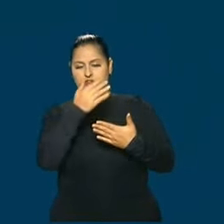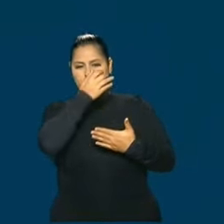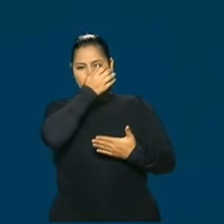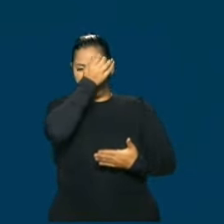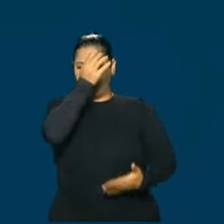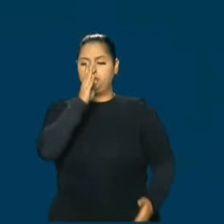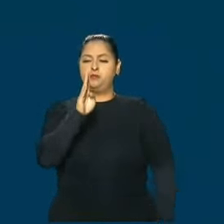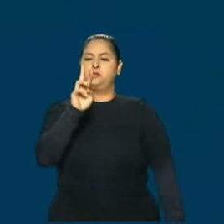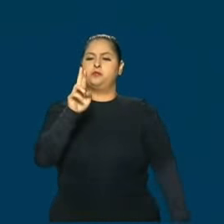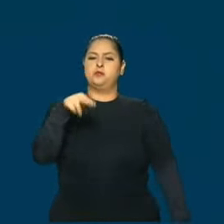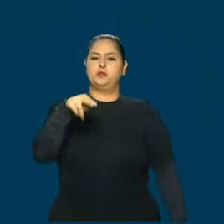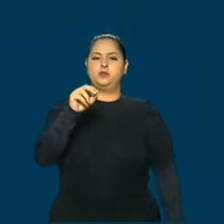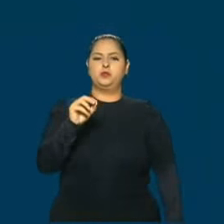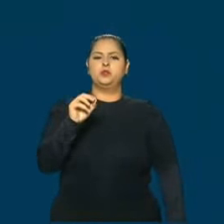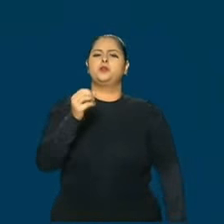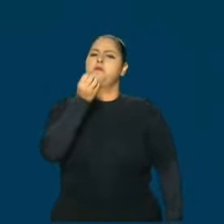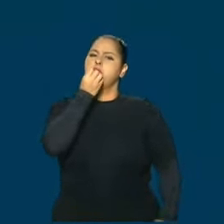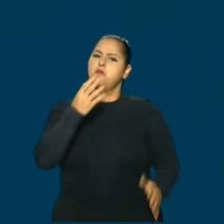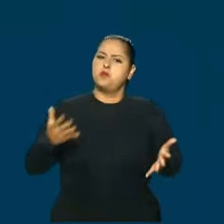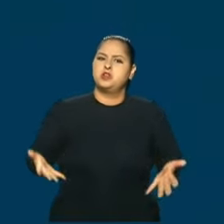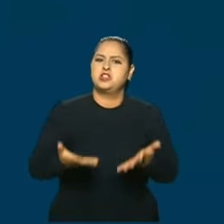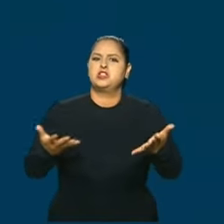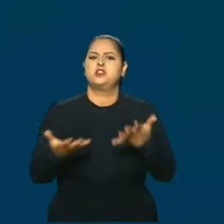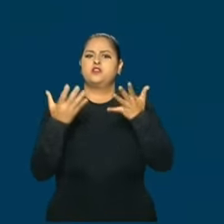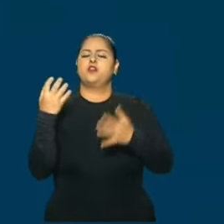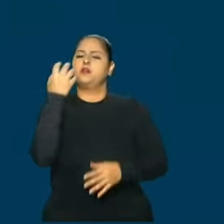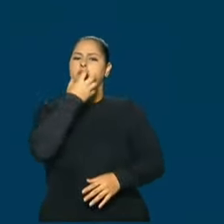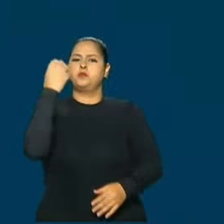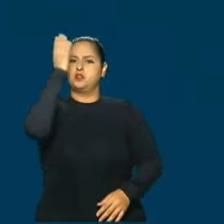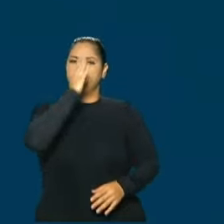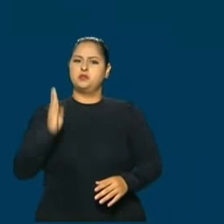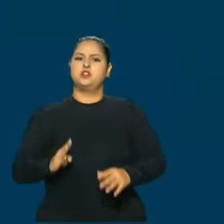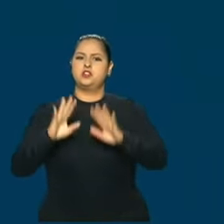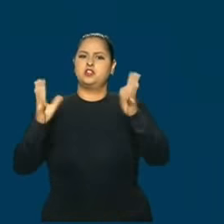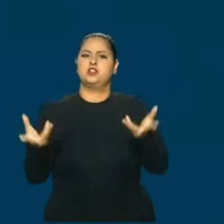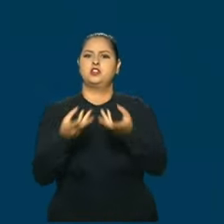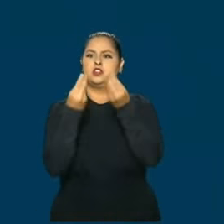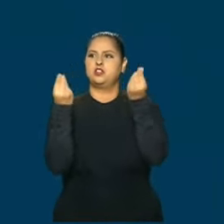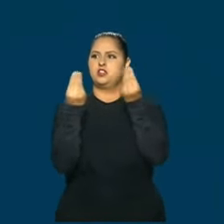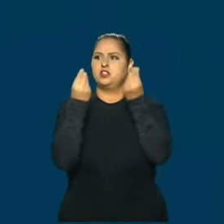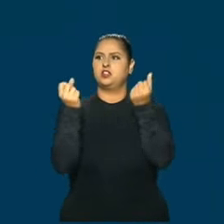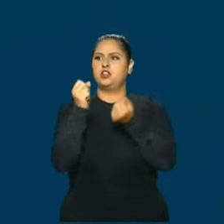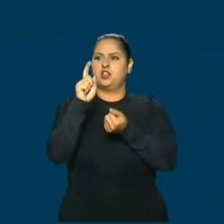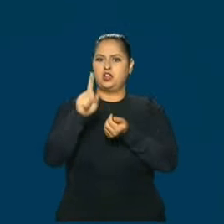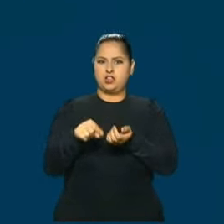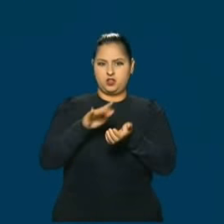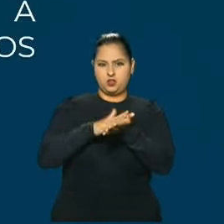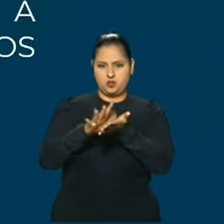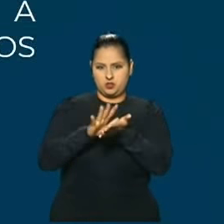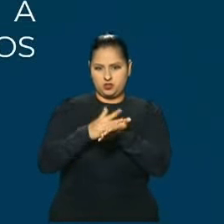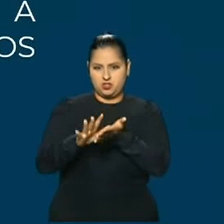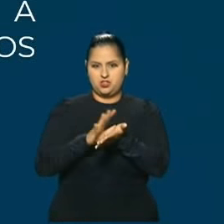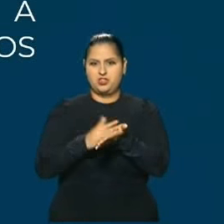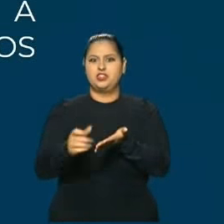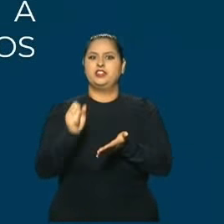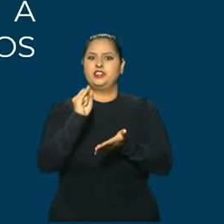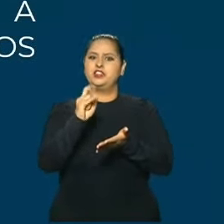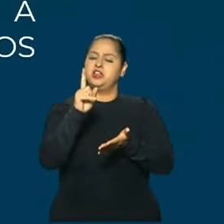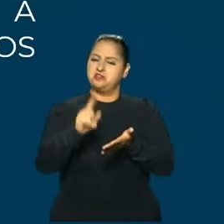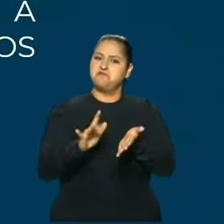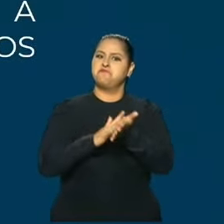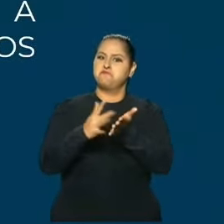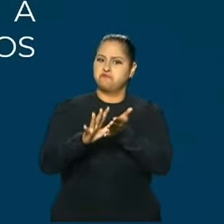Bruno Castro, muito bom incentivar a música brasileira de qualidade. É o sambista? Se não for, é o homônimo, mas se for, os parabéns para